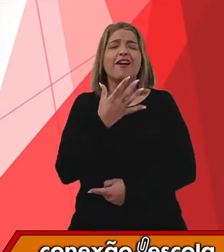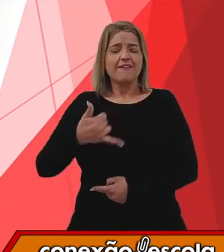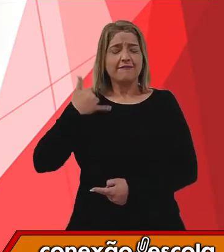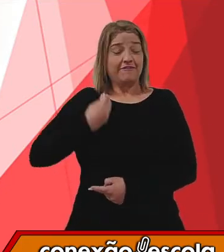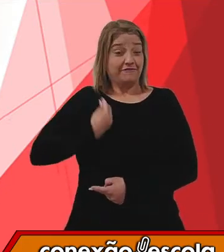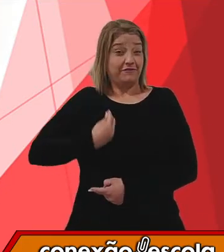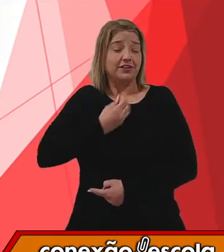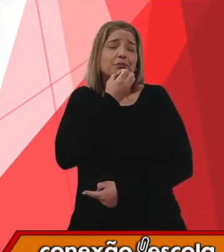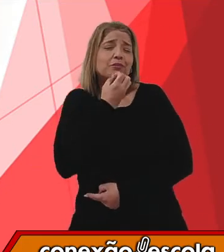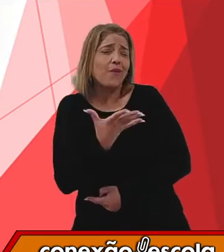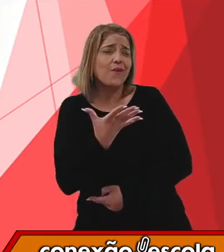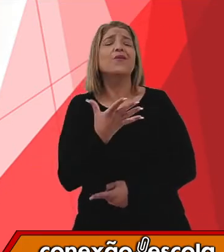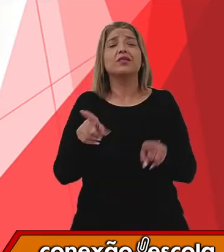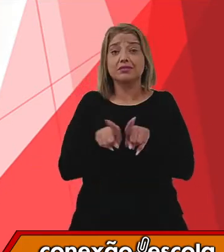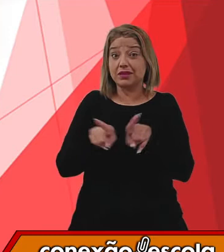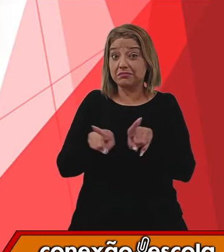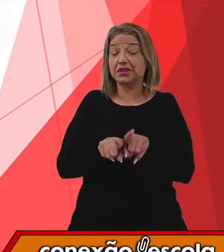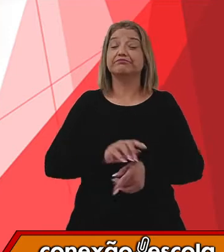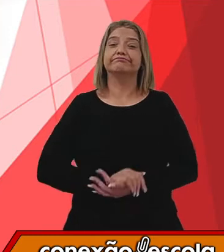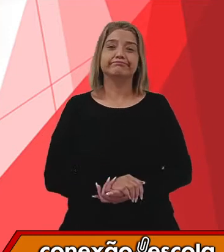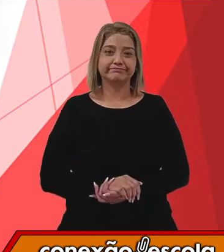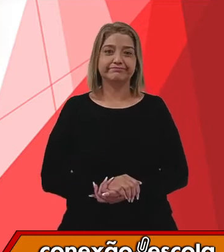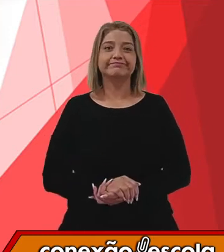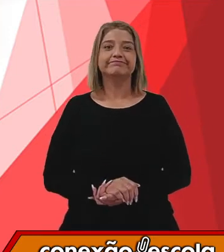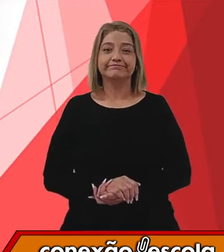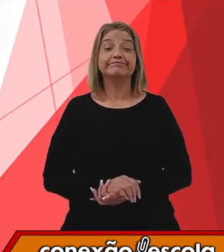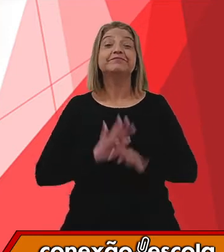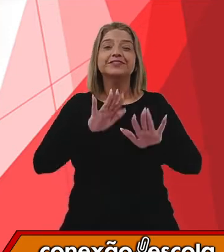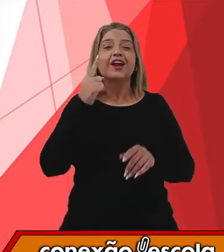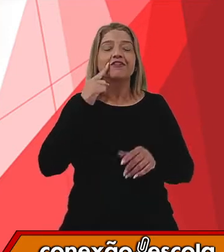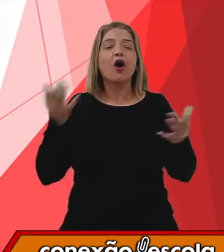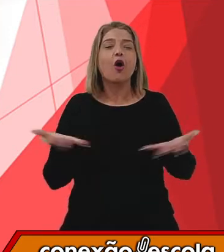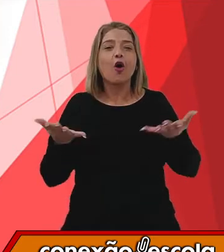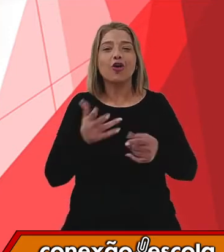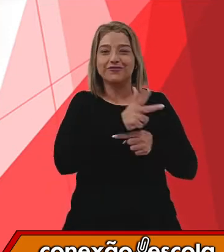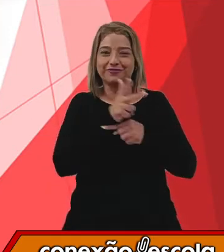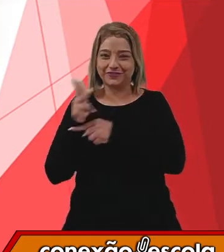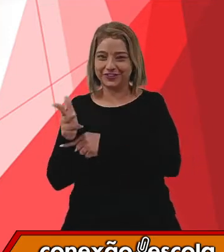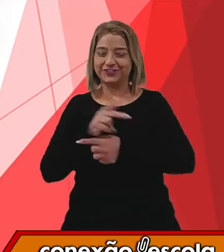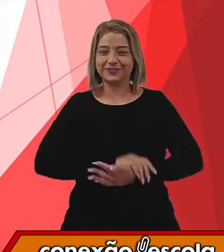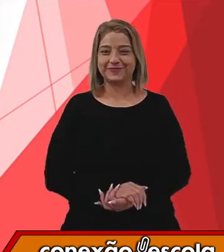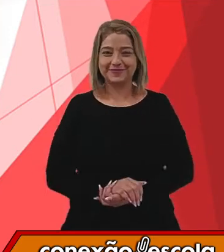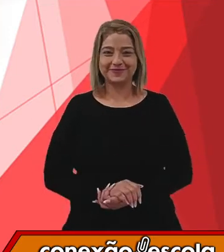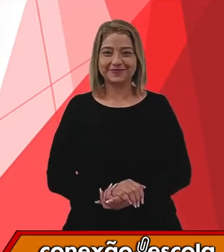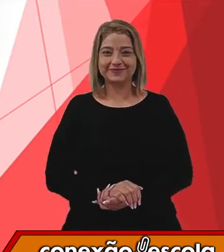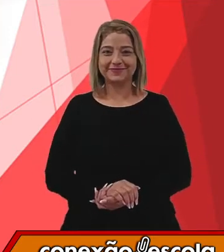teriam a oportunidade de viver muito bem. Assista ao vídeo.